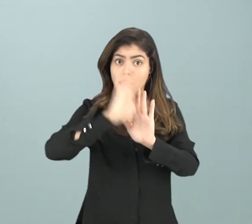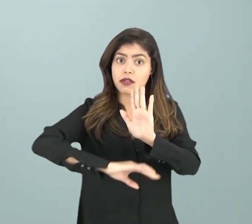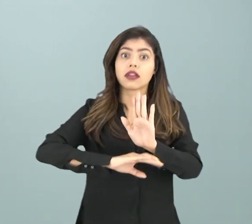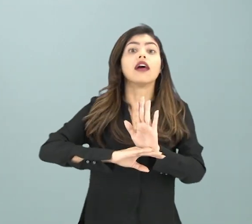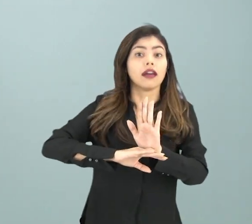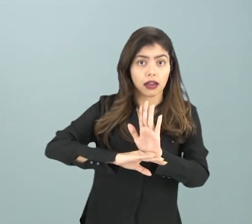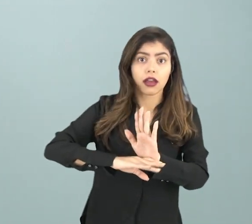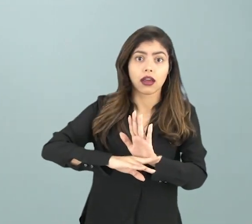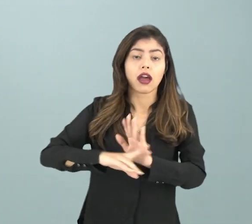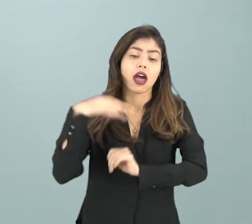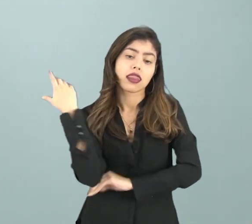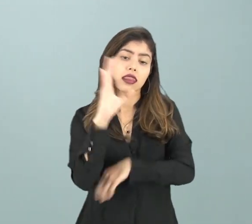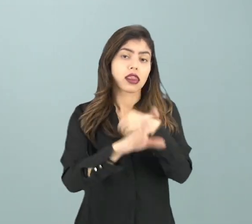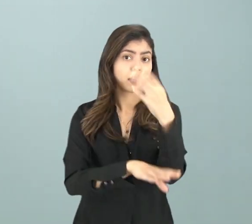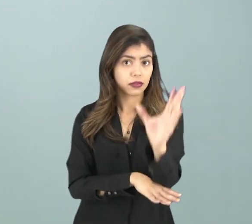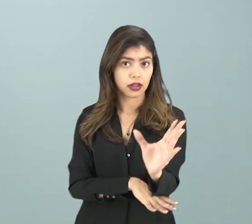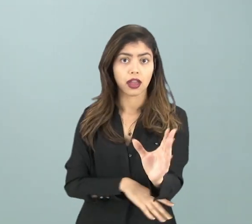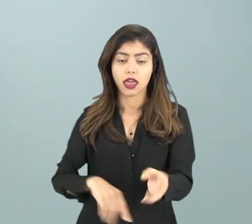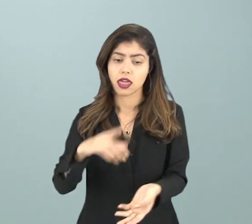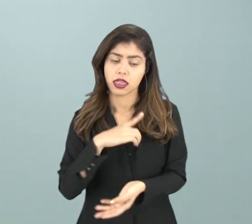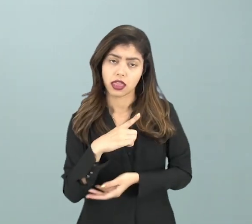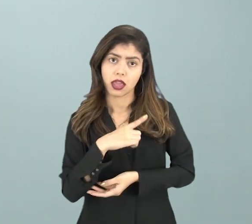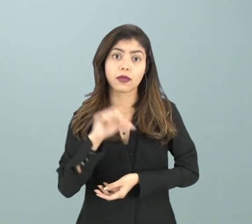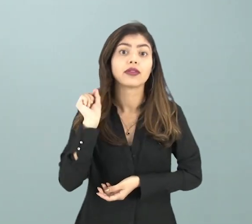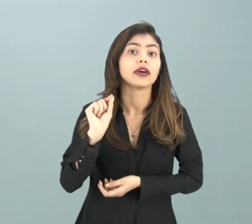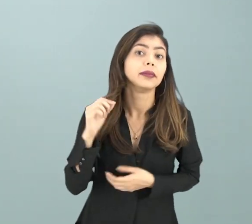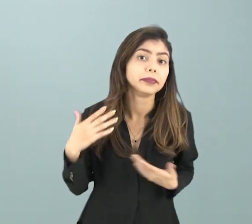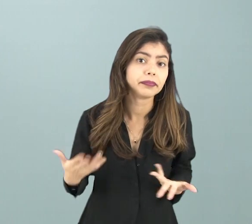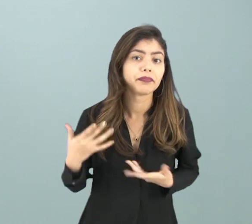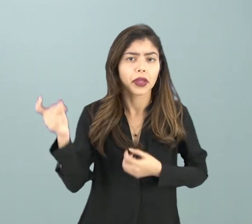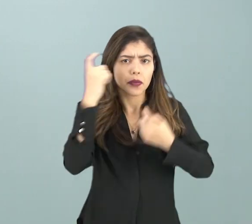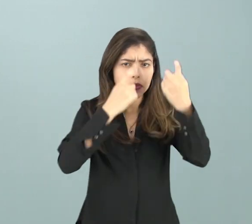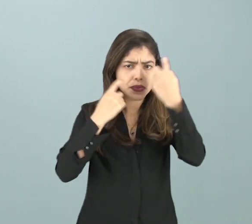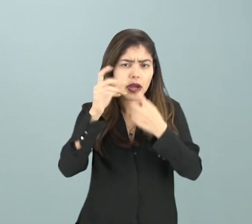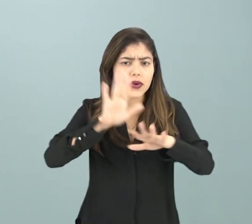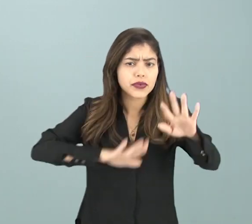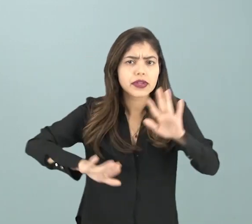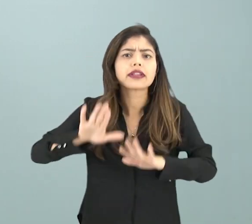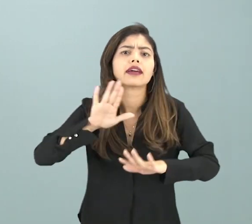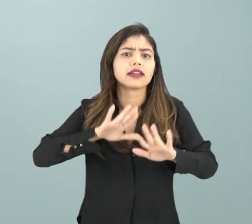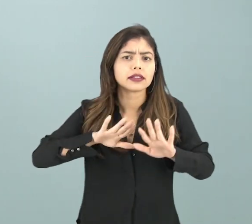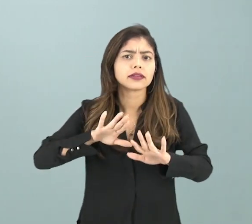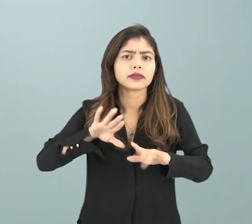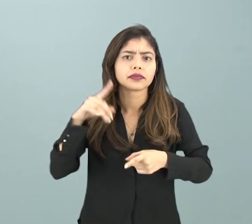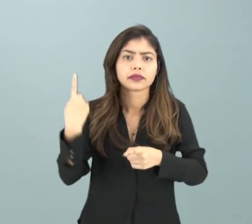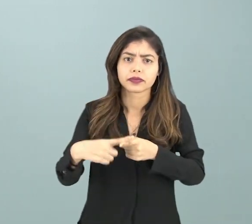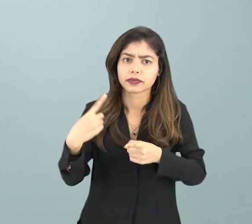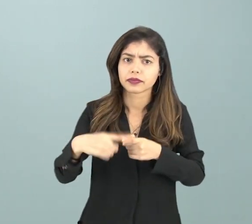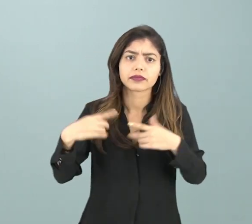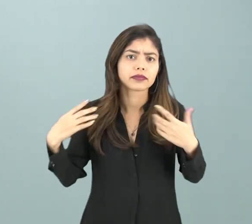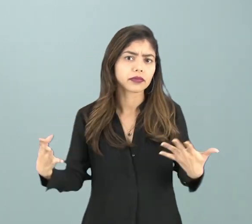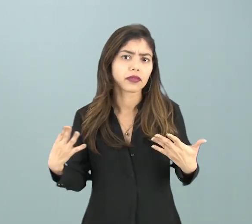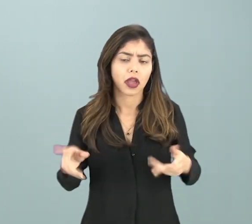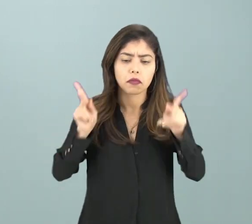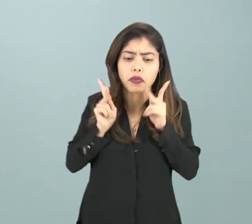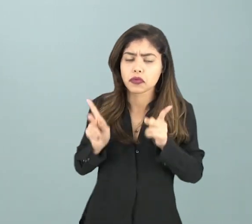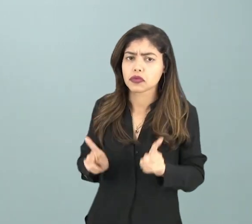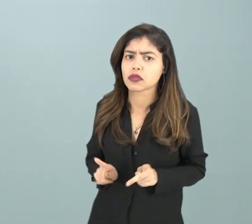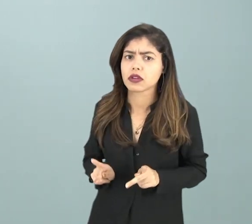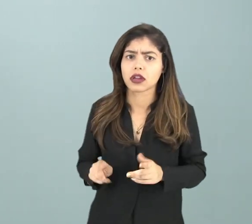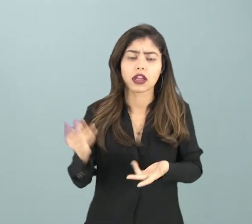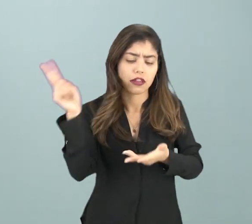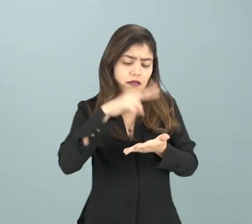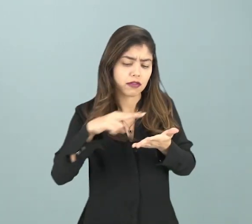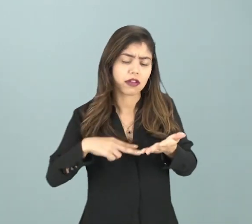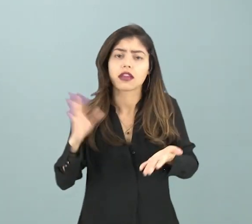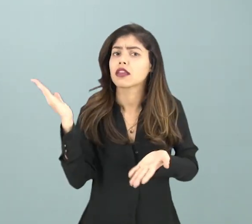naturais, nós estamos tendo essas preocupações, ou por que não dizer, essa postura que foi